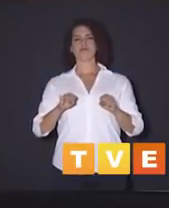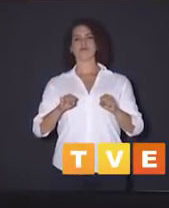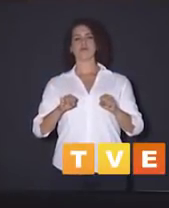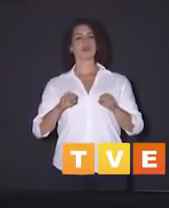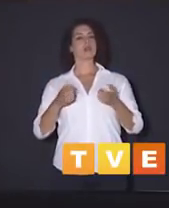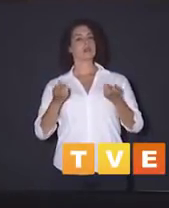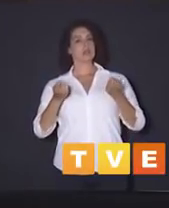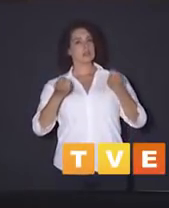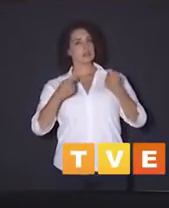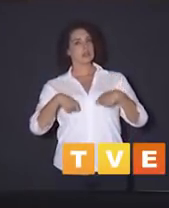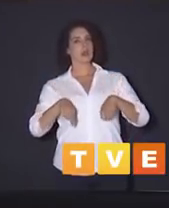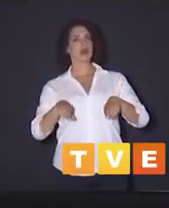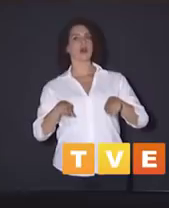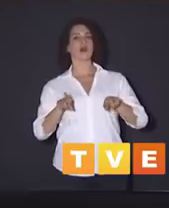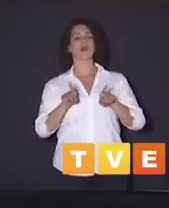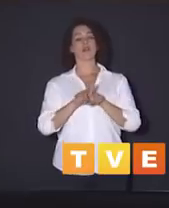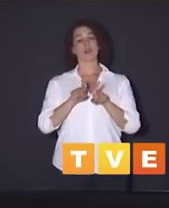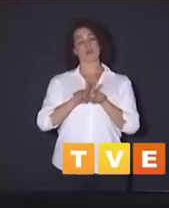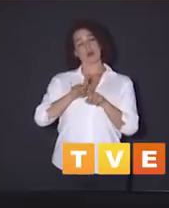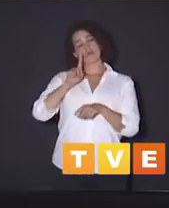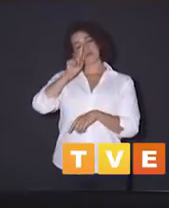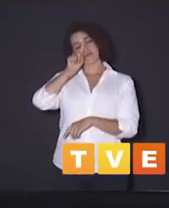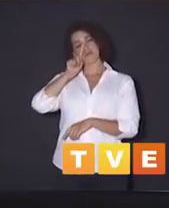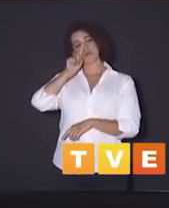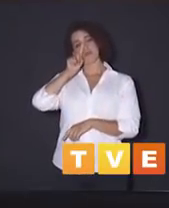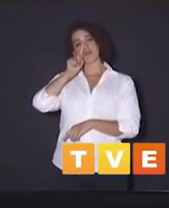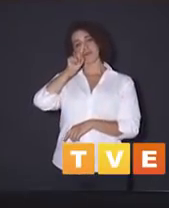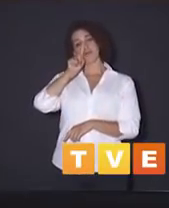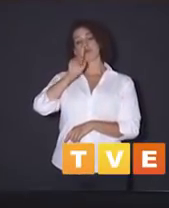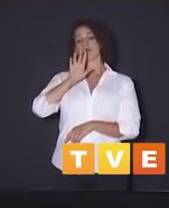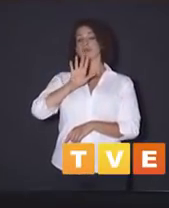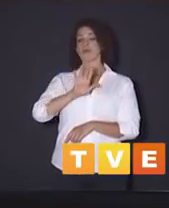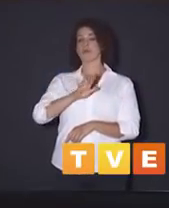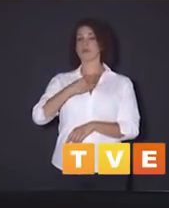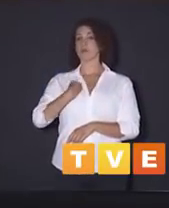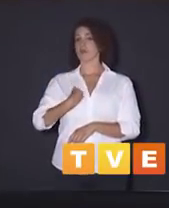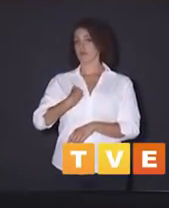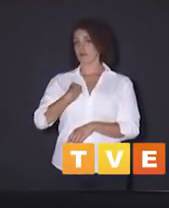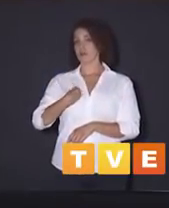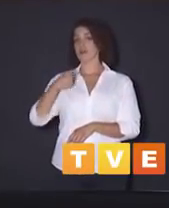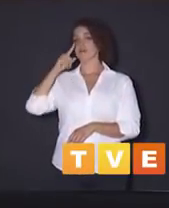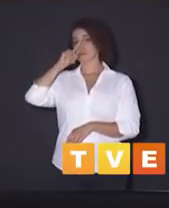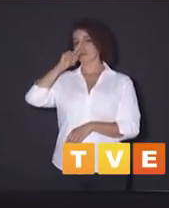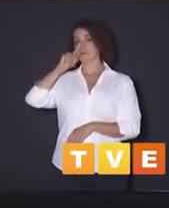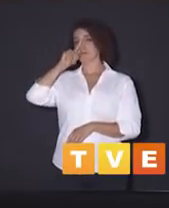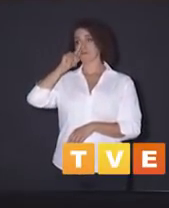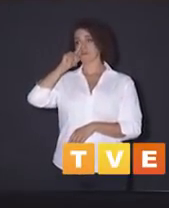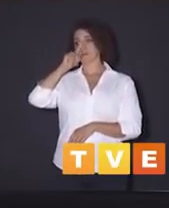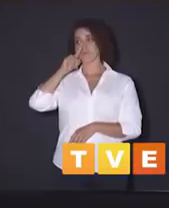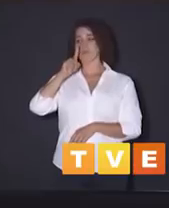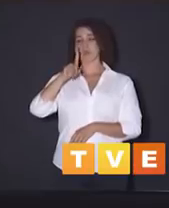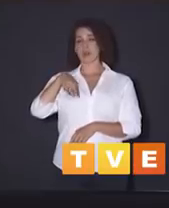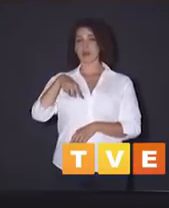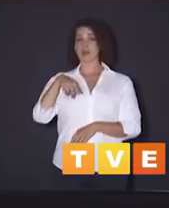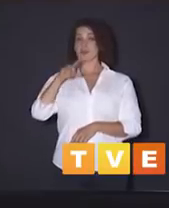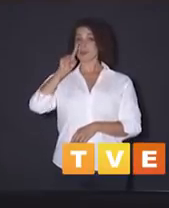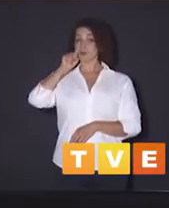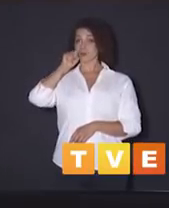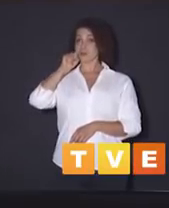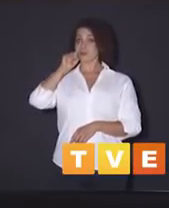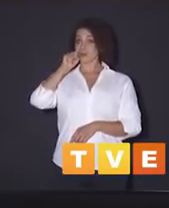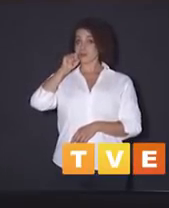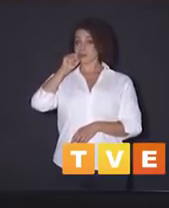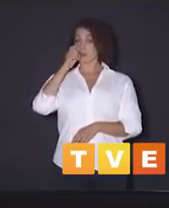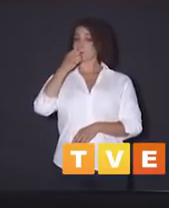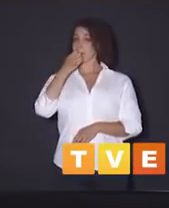têm oportunidades e tem riscos à vida a vida tem muito risco o risco é muito bom que eu